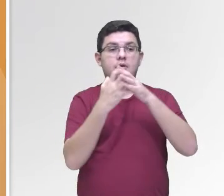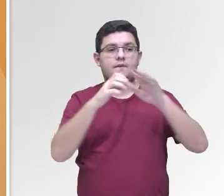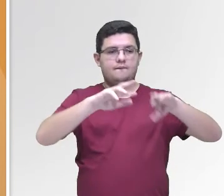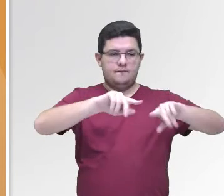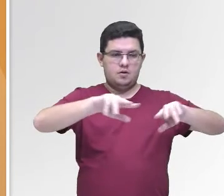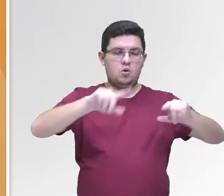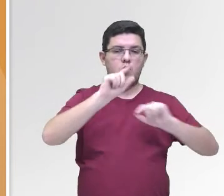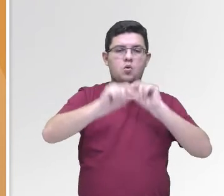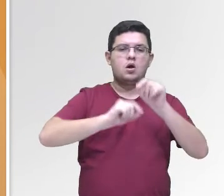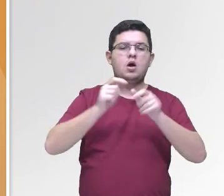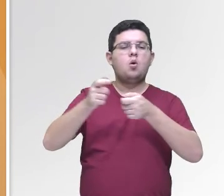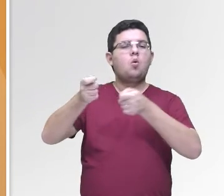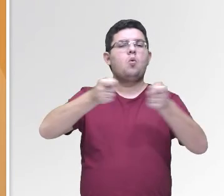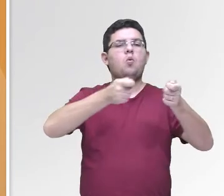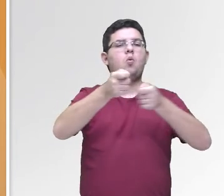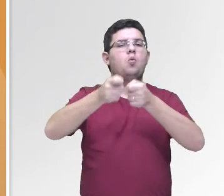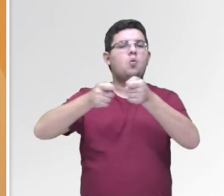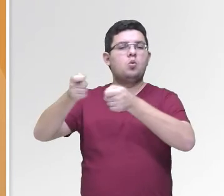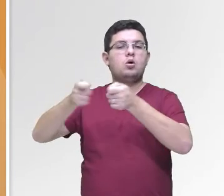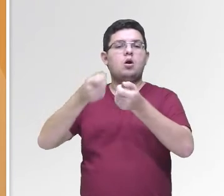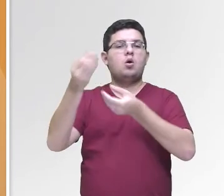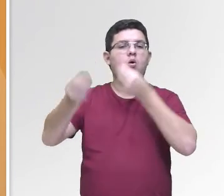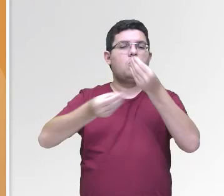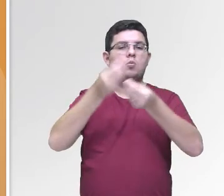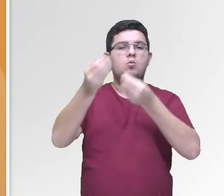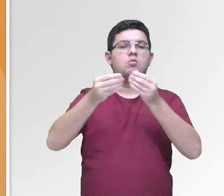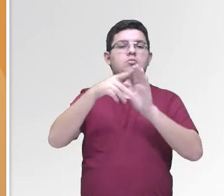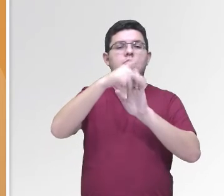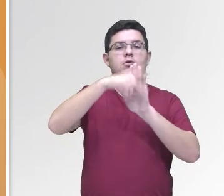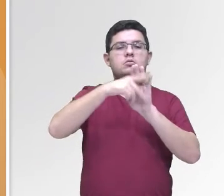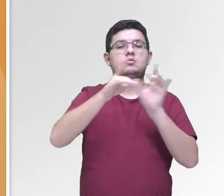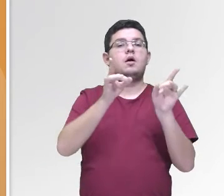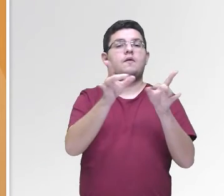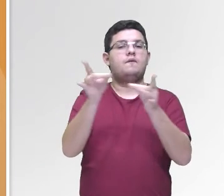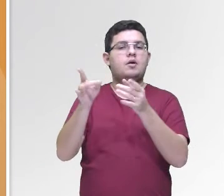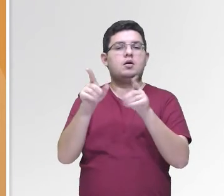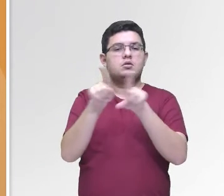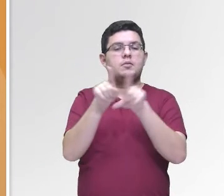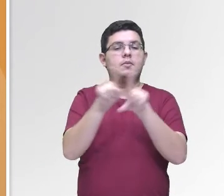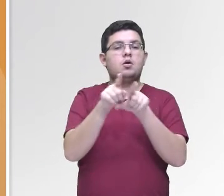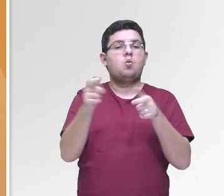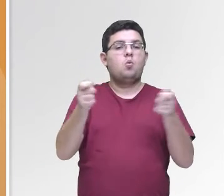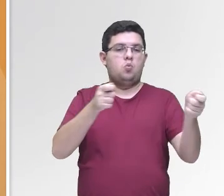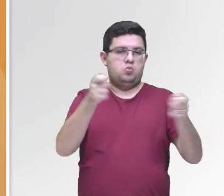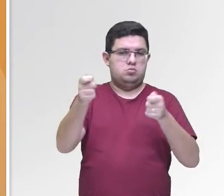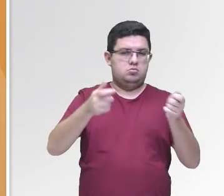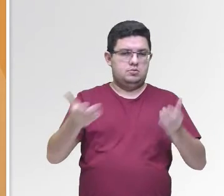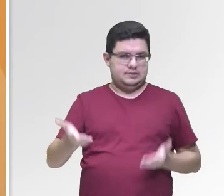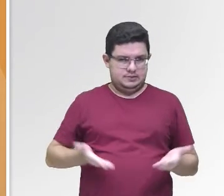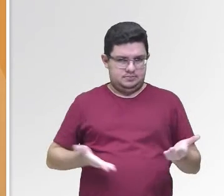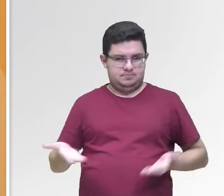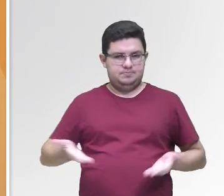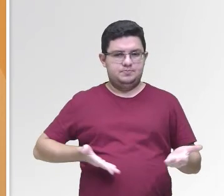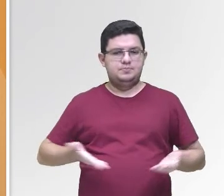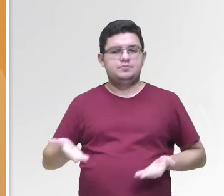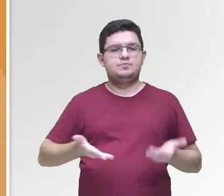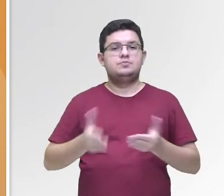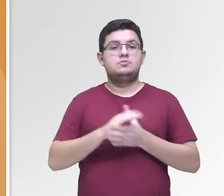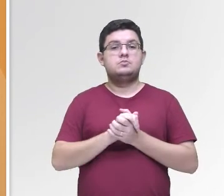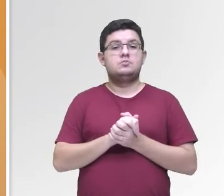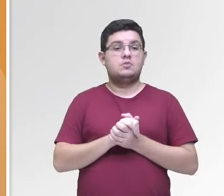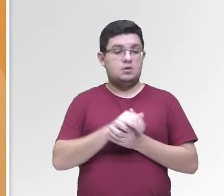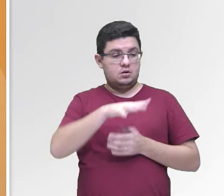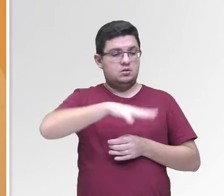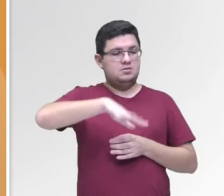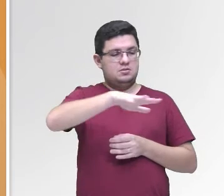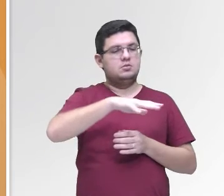a oferta de um produto ou um serviço, por exemplo. Como elas se juntam e controlam, né,